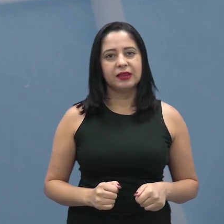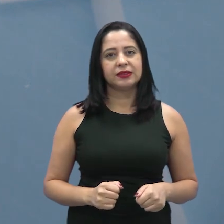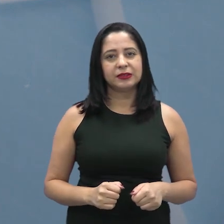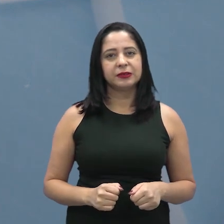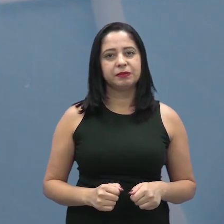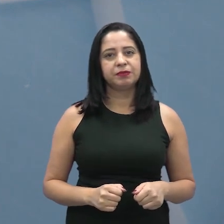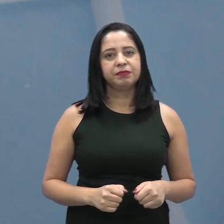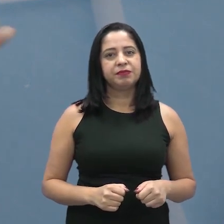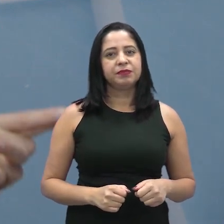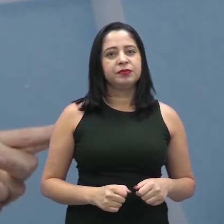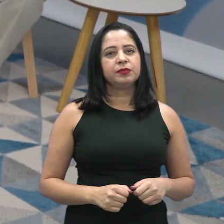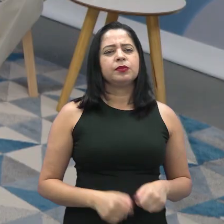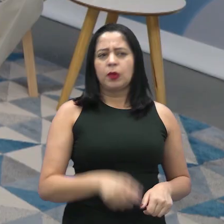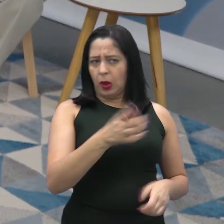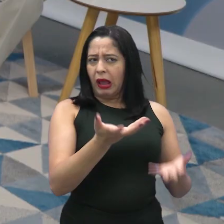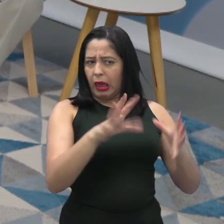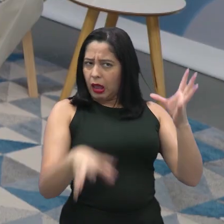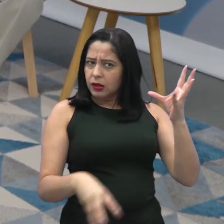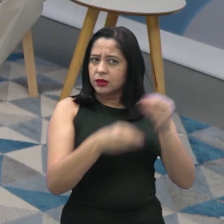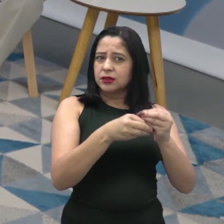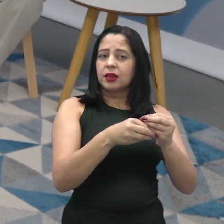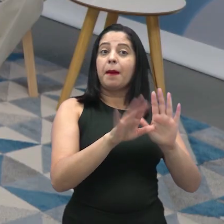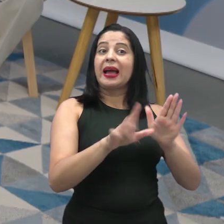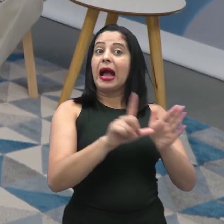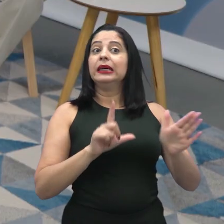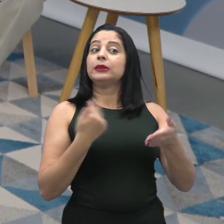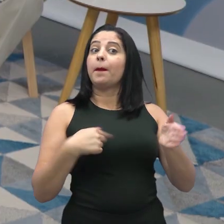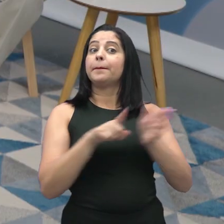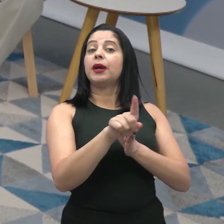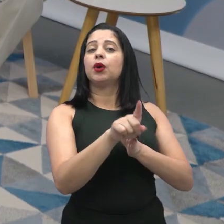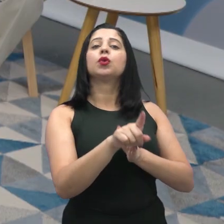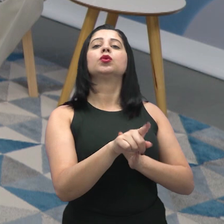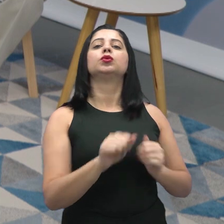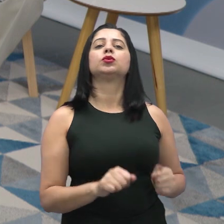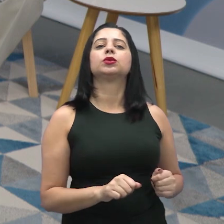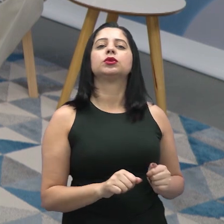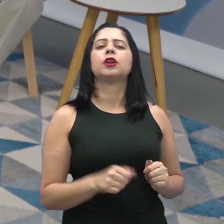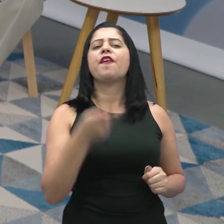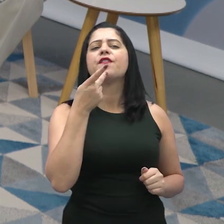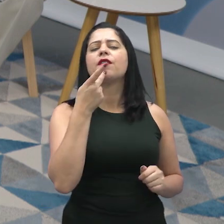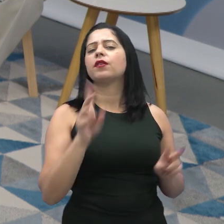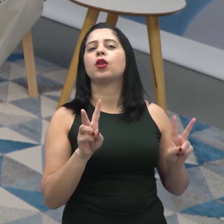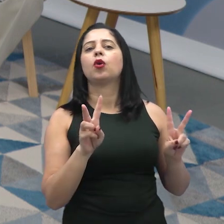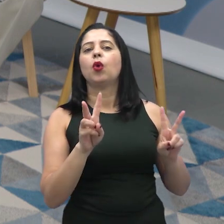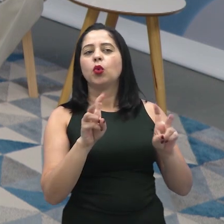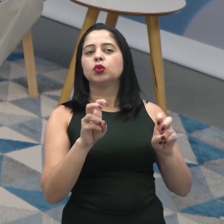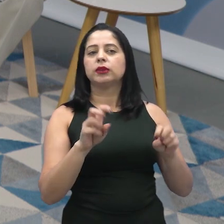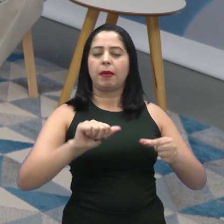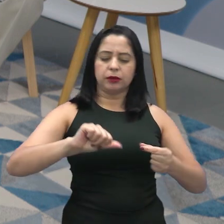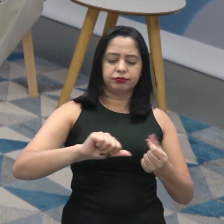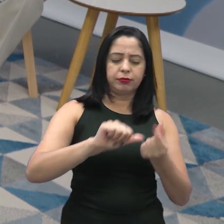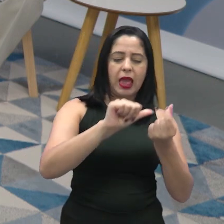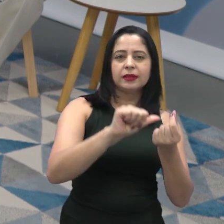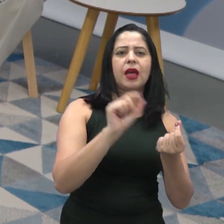vez. O senhor quer comentar? Mas antes eu queria fazer uma pergunta. A gente falou sobre a classe média,